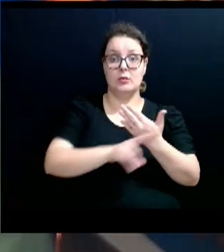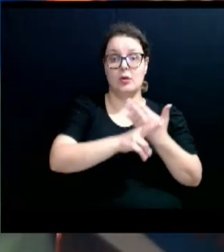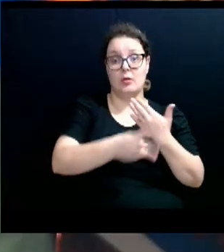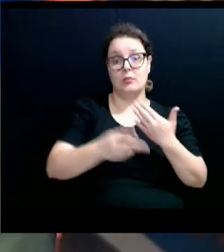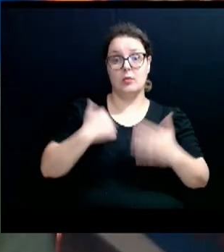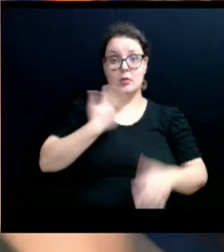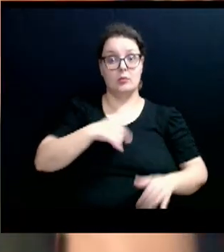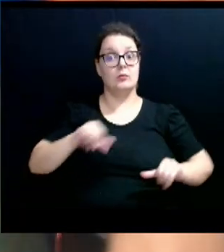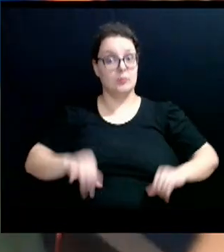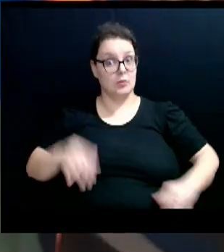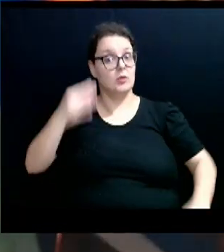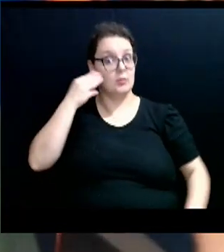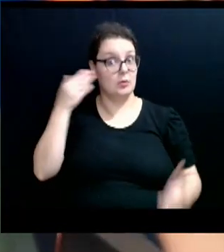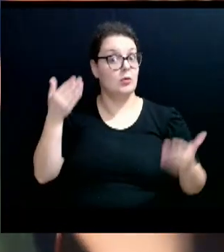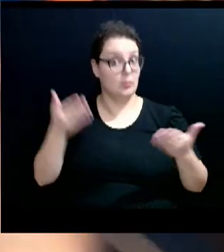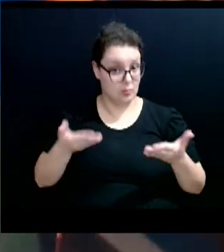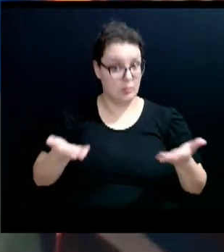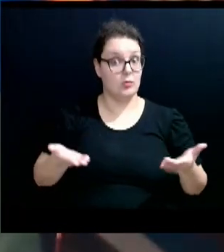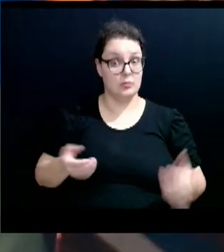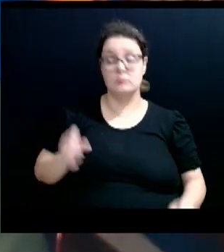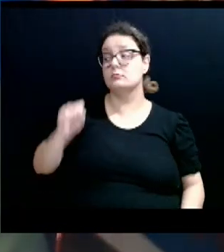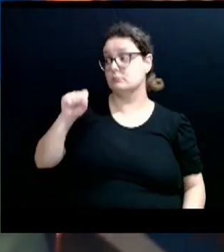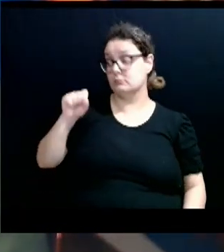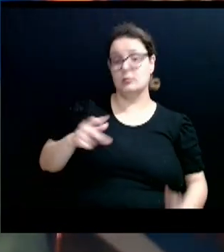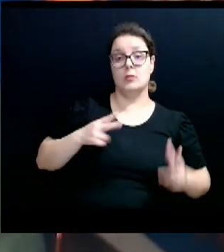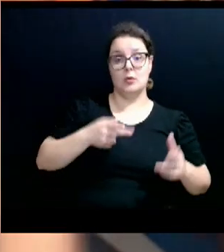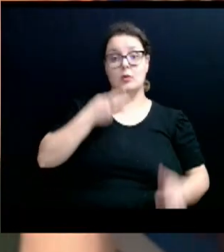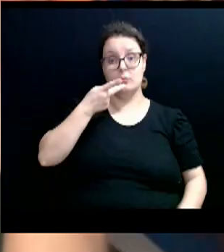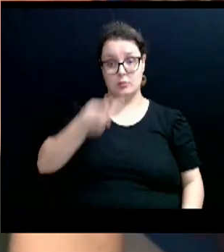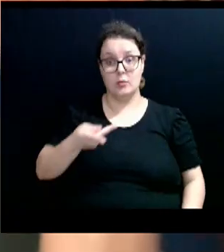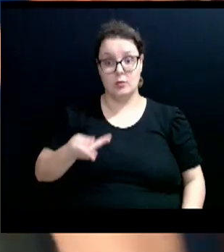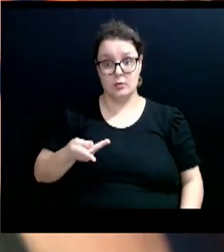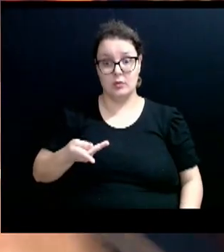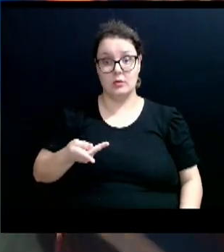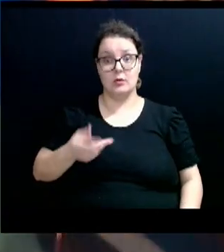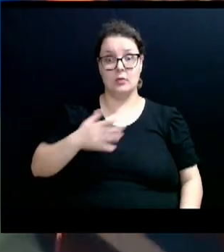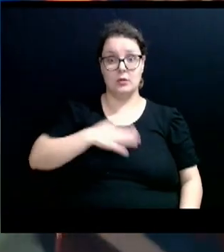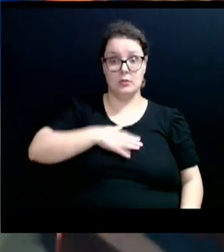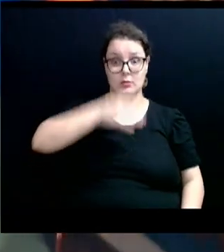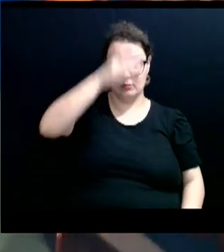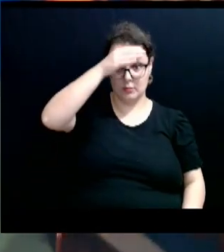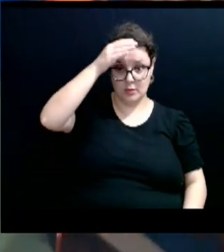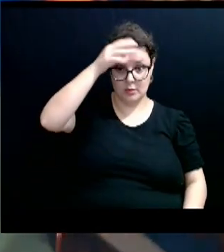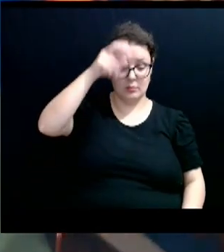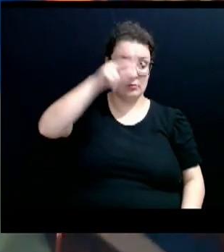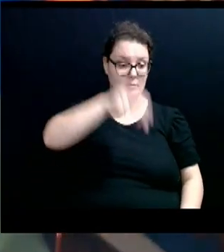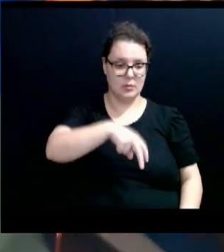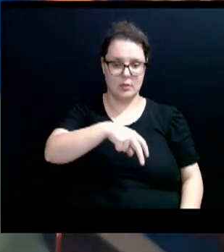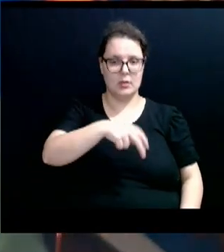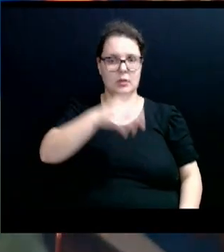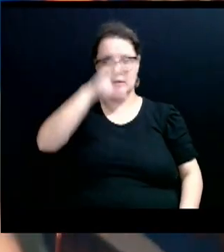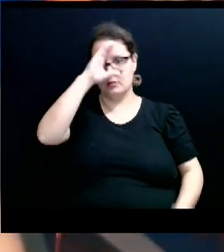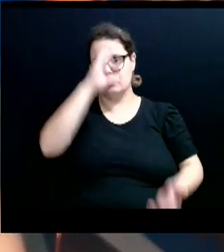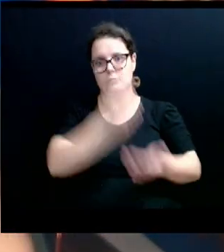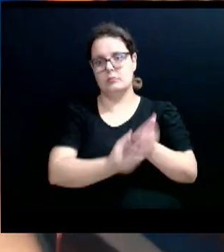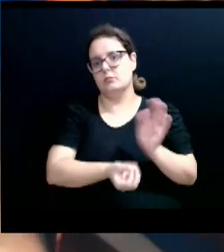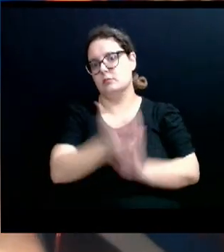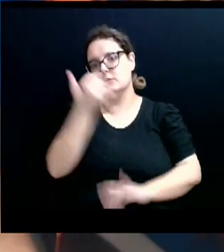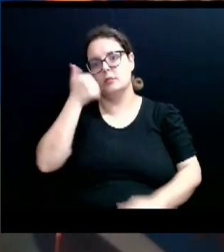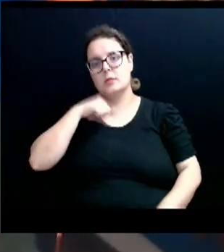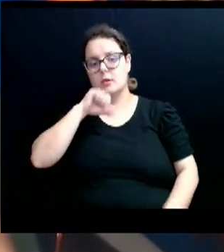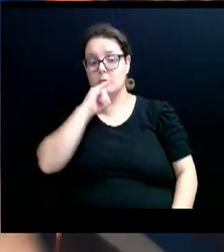mental hoje. Como eu expliquei dando o exemplo lá da minha cliente que criou essa crença, né? E claro que